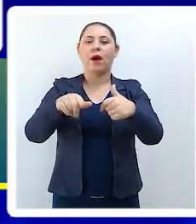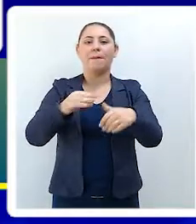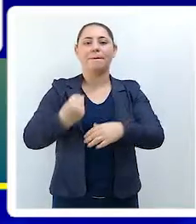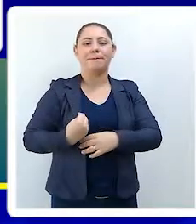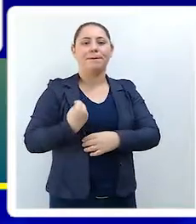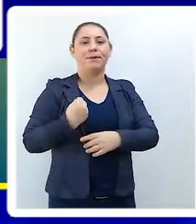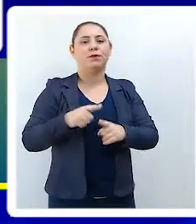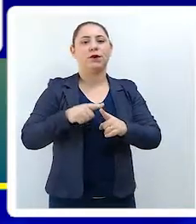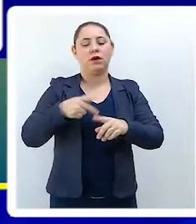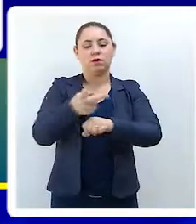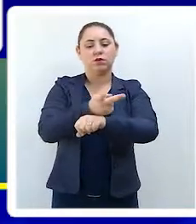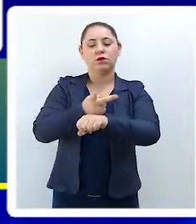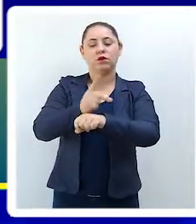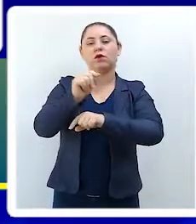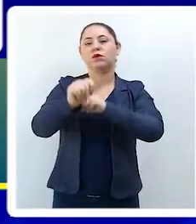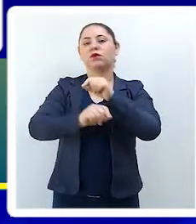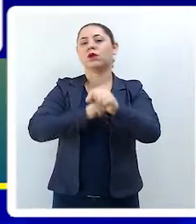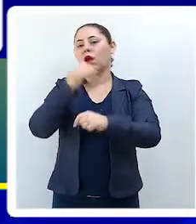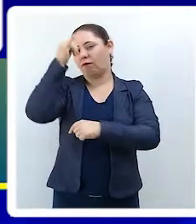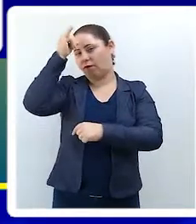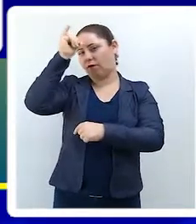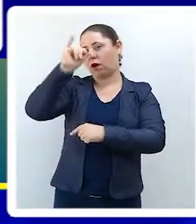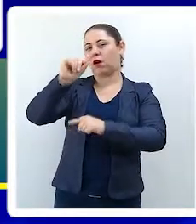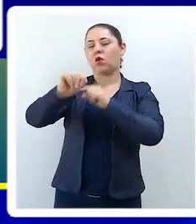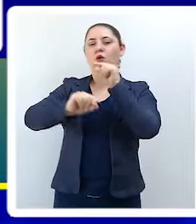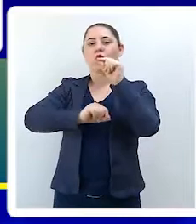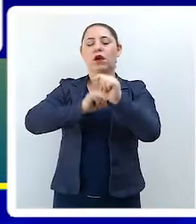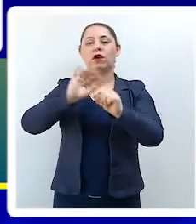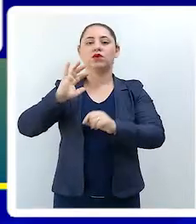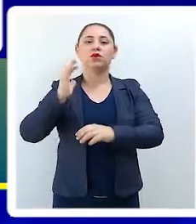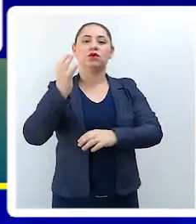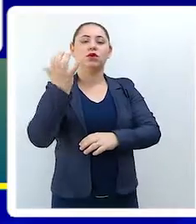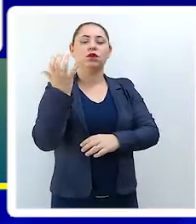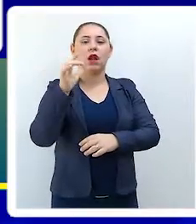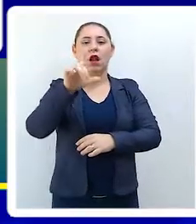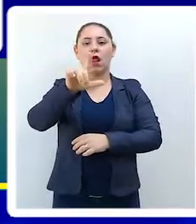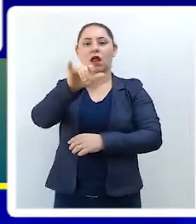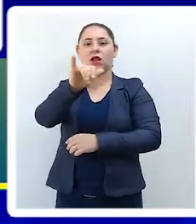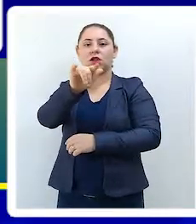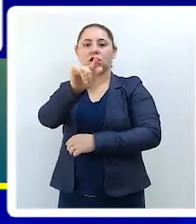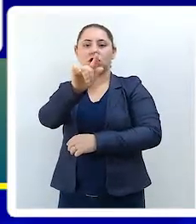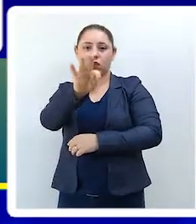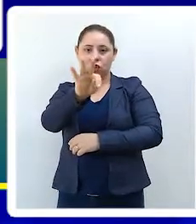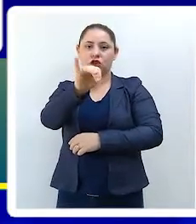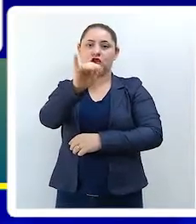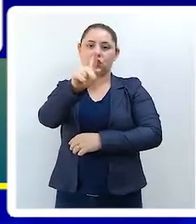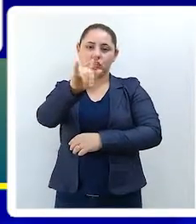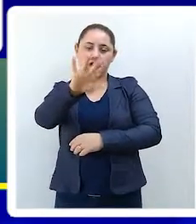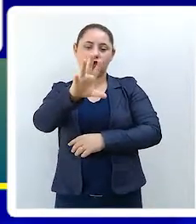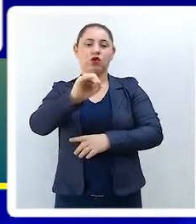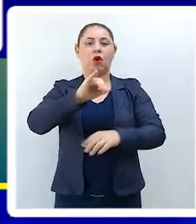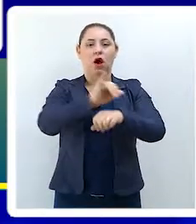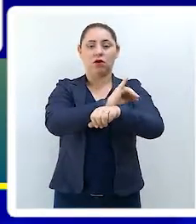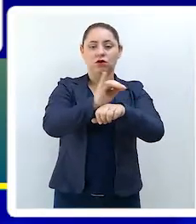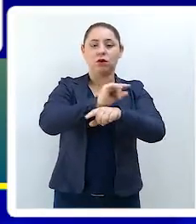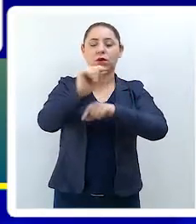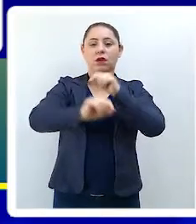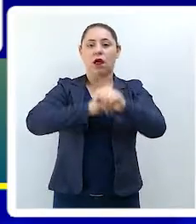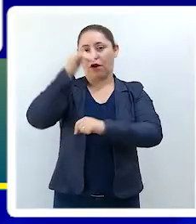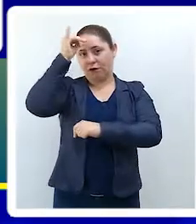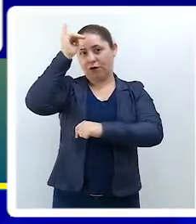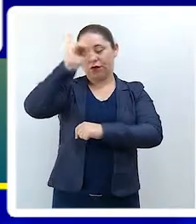litigantes, eles procurem prevenir a ocorrência de litígios, né? Então, são ações voltadas